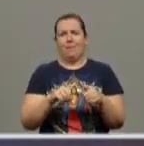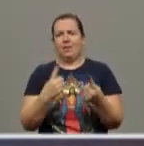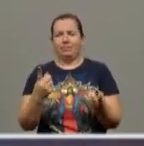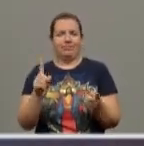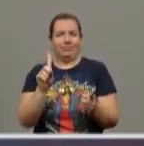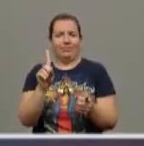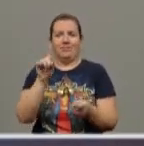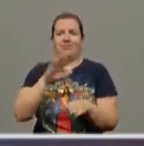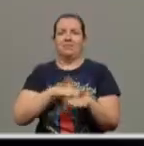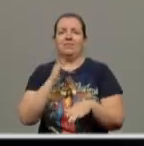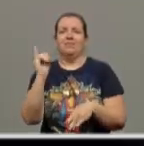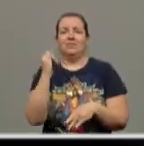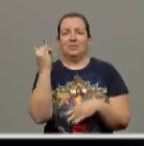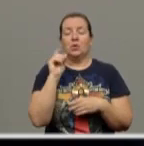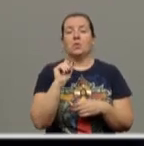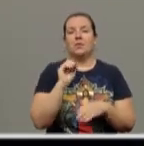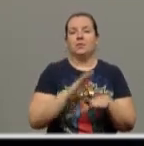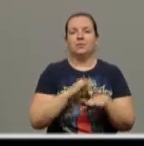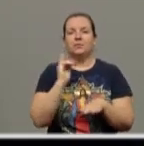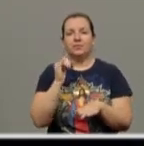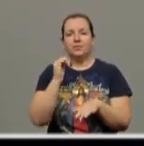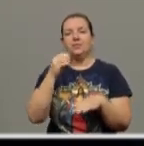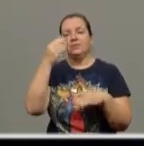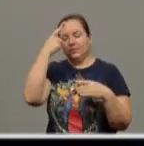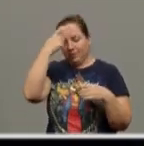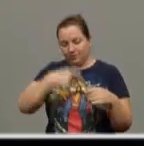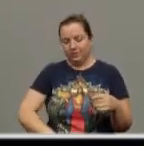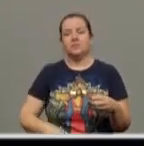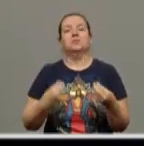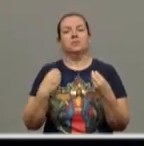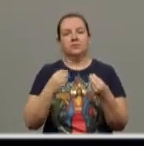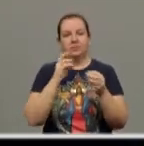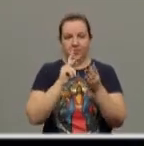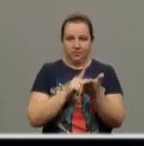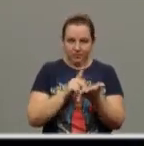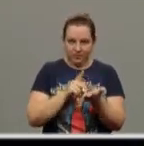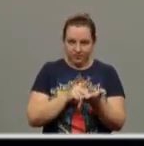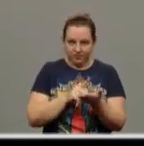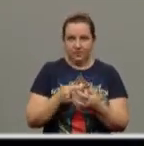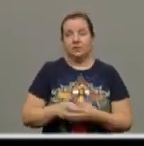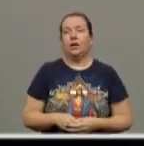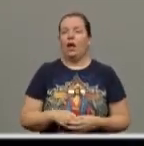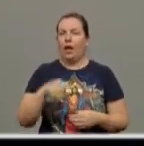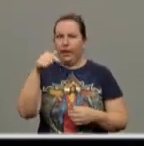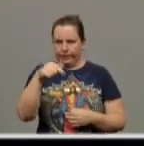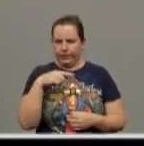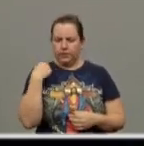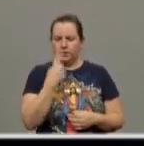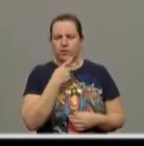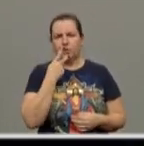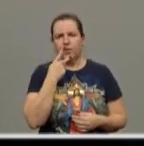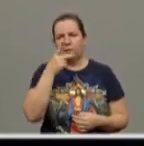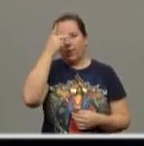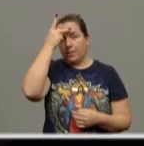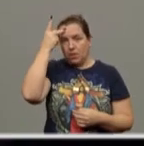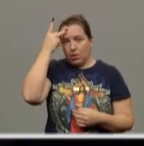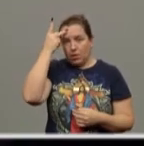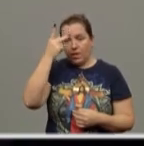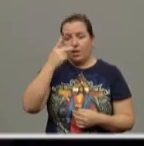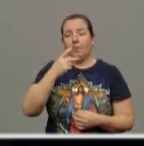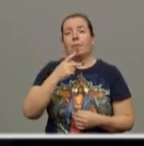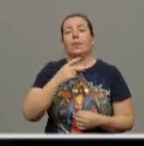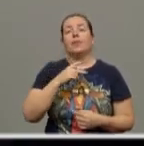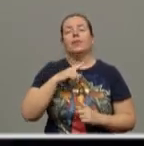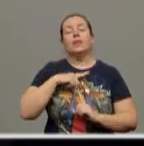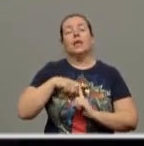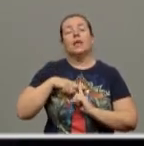vida de santidade. Lembrando que nós estamos pregando aqui para cristãos. Nós estamos aqui refletindo para famílias